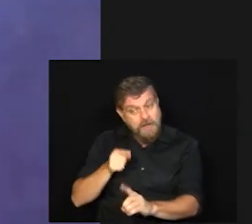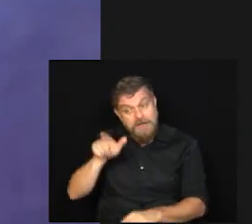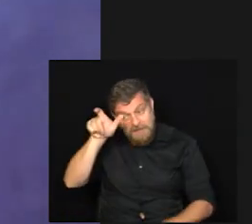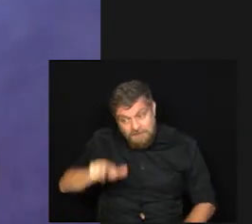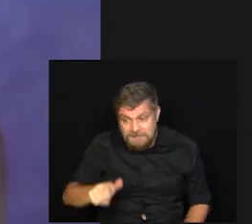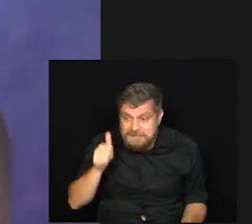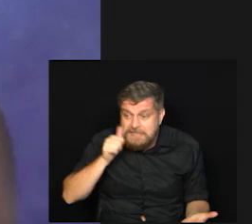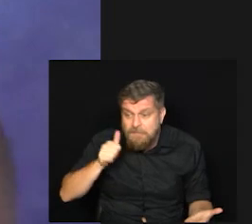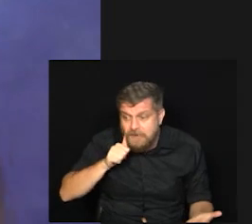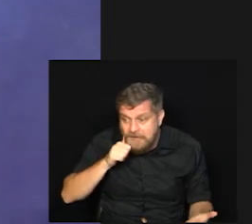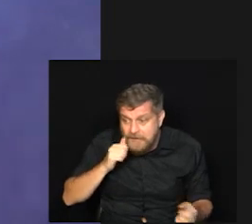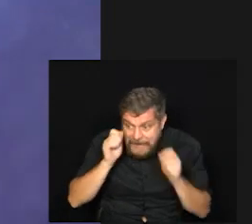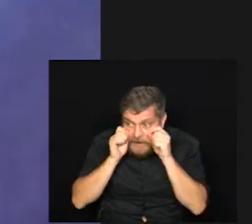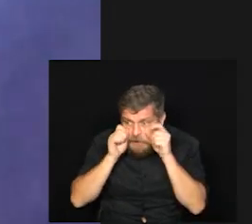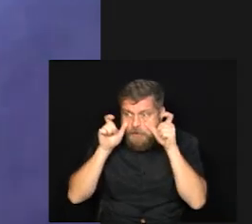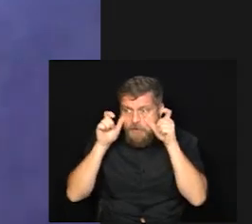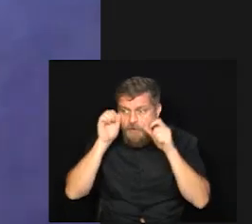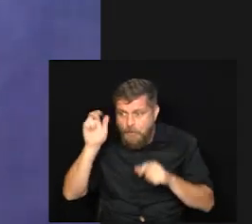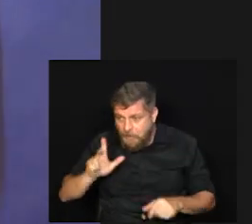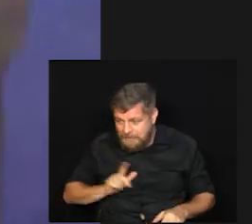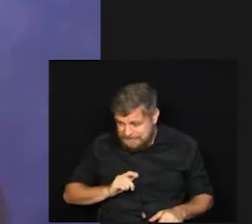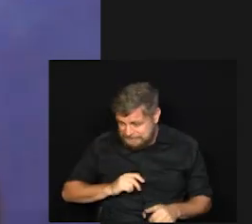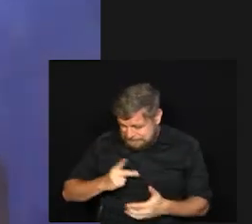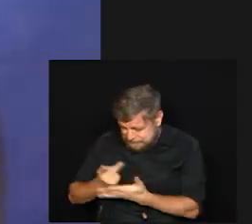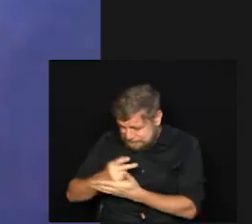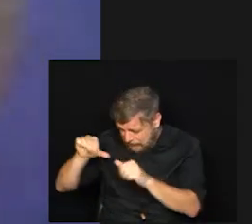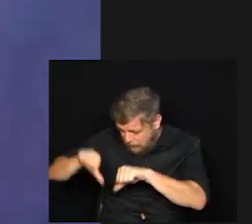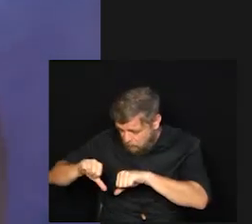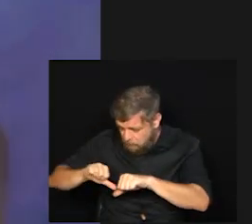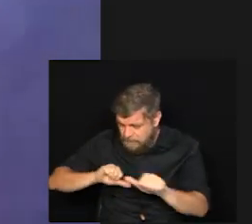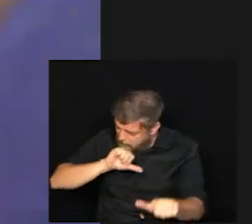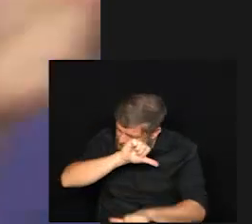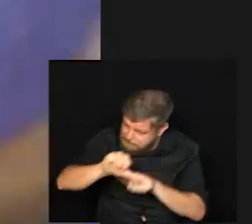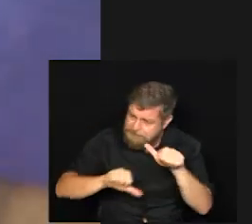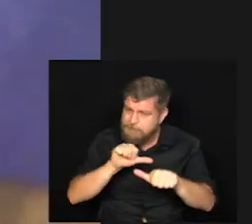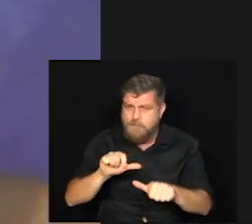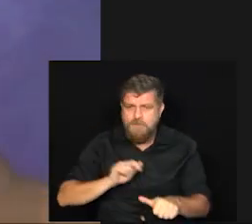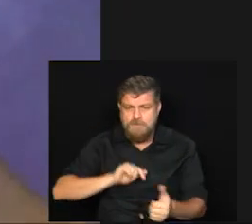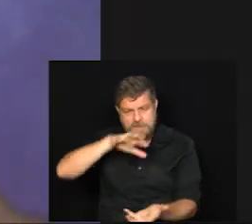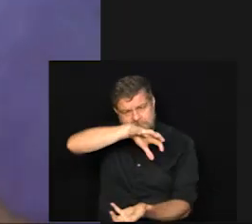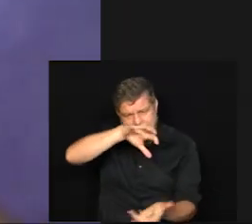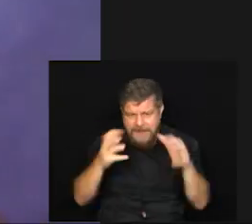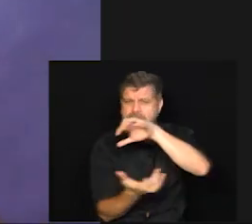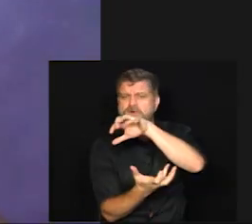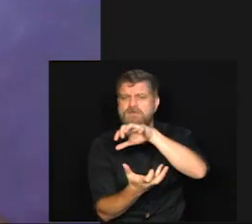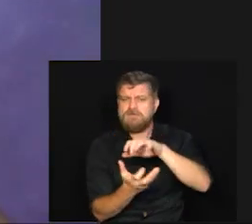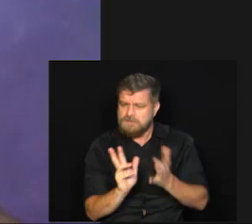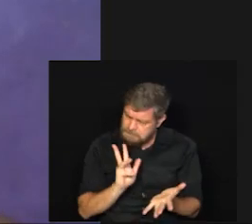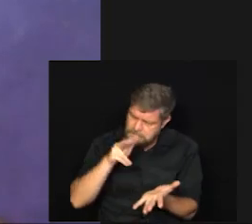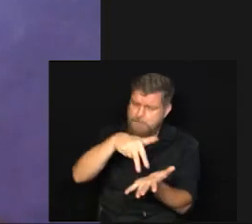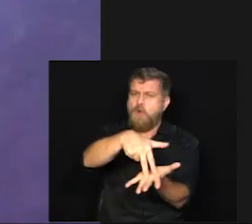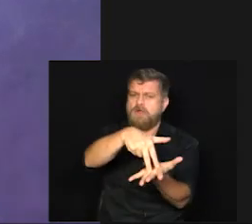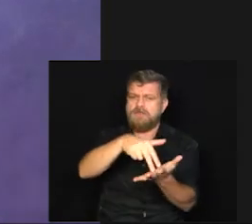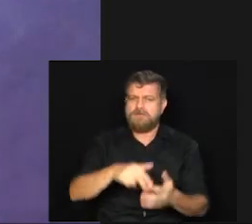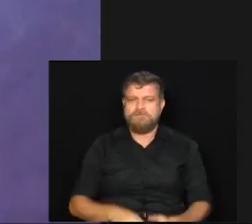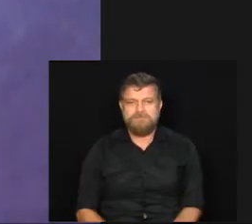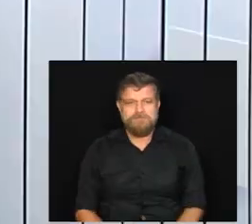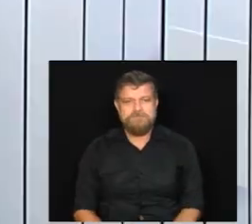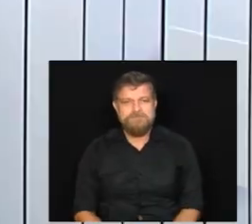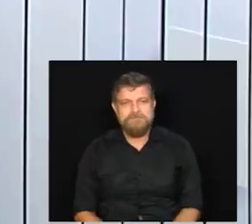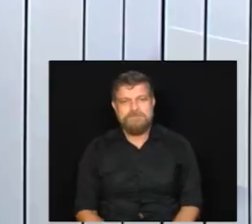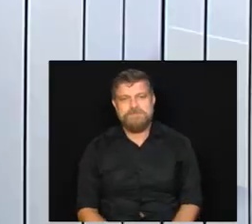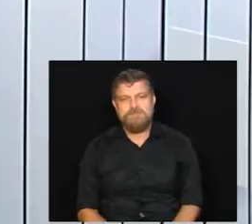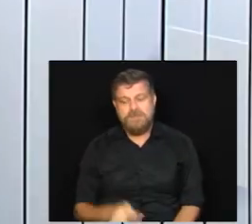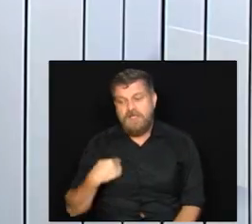minha filha, acorda, se não tá bom, vai lá e faz uma revolução e muda. Ô Eli, como que